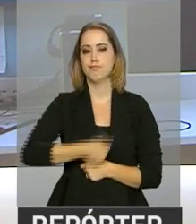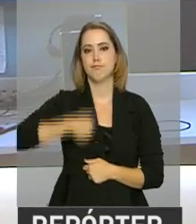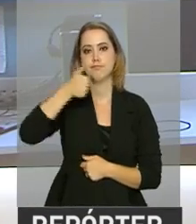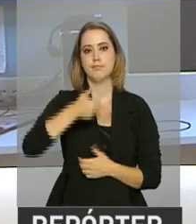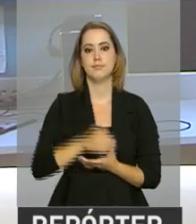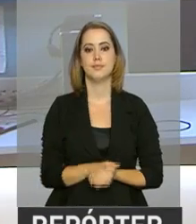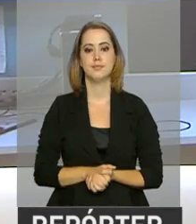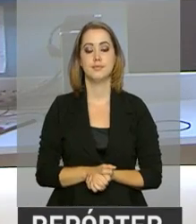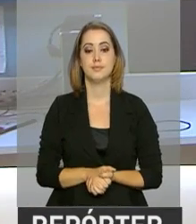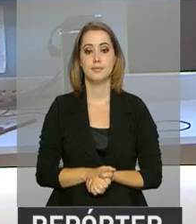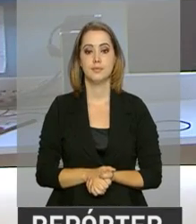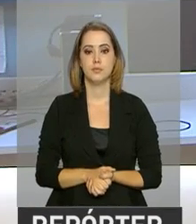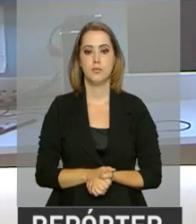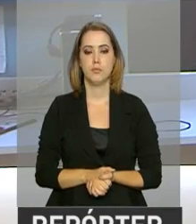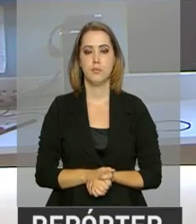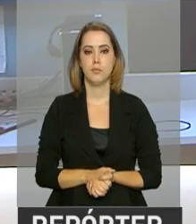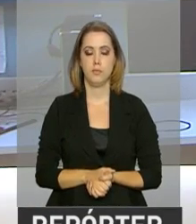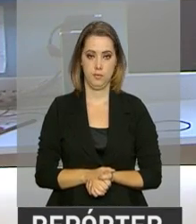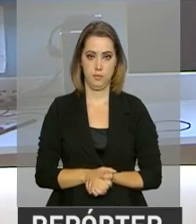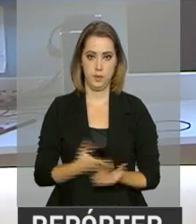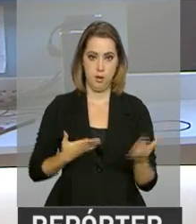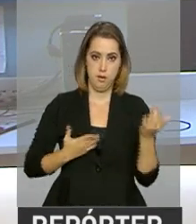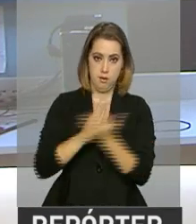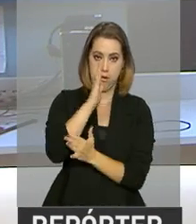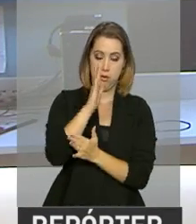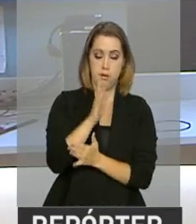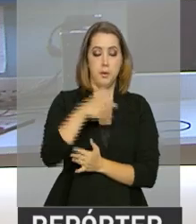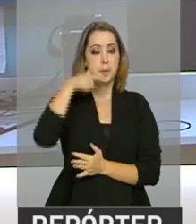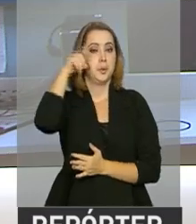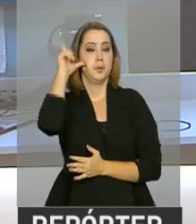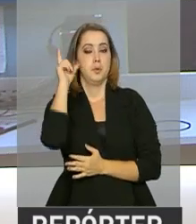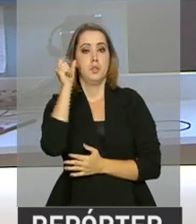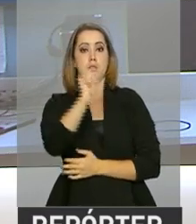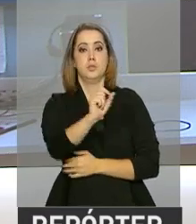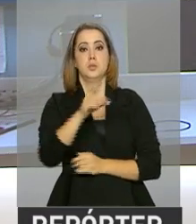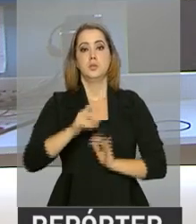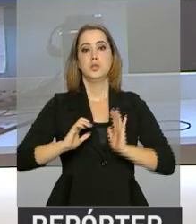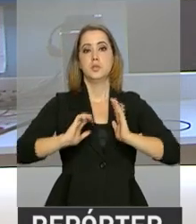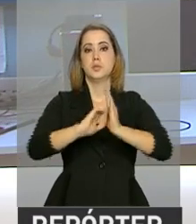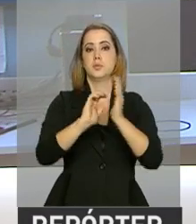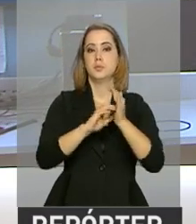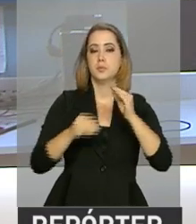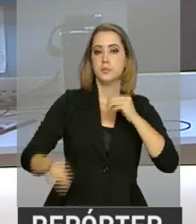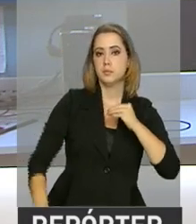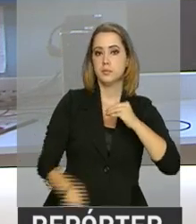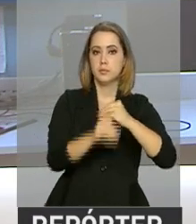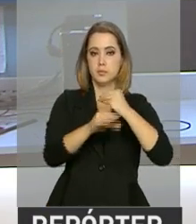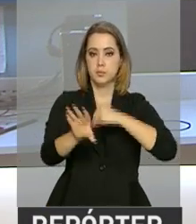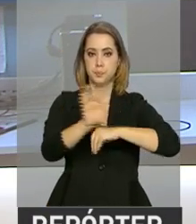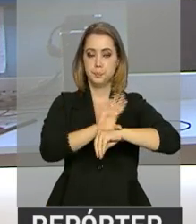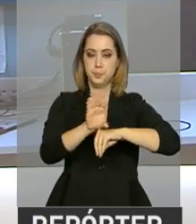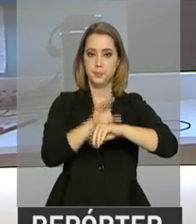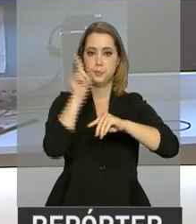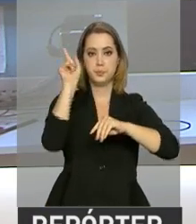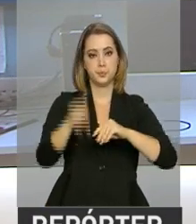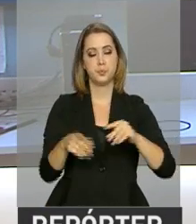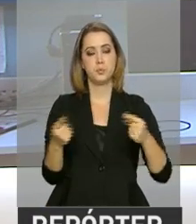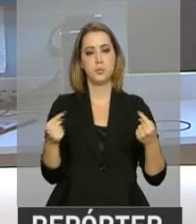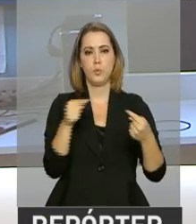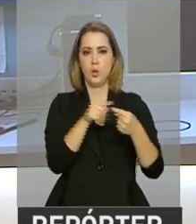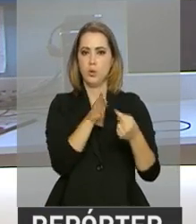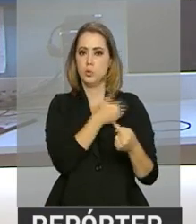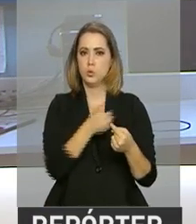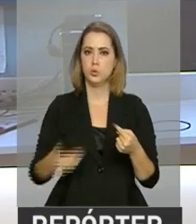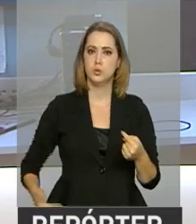maravilhoso aprovada ontem pelo Senado a proposta de emenda à constituição que limita os gastos públicos é de acordo com o governo